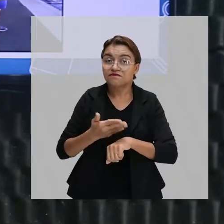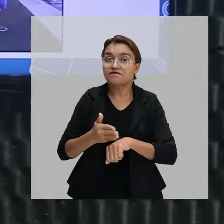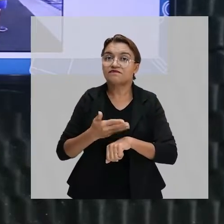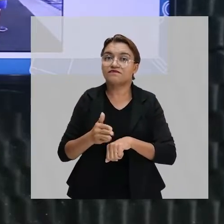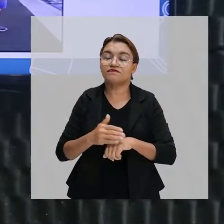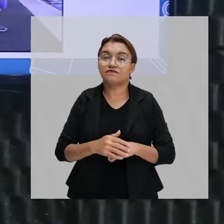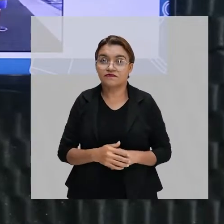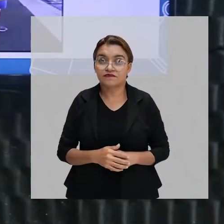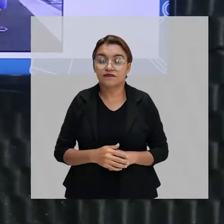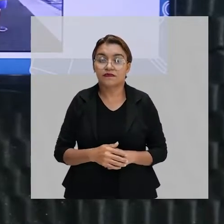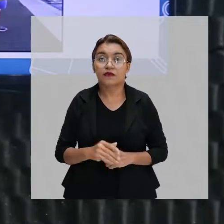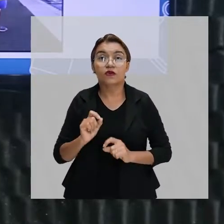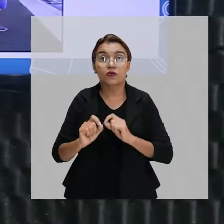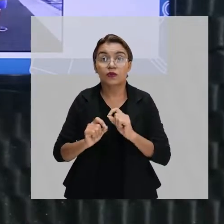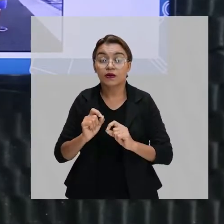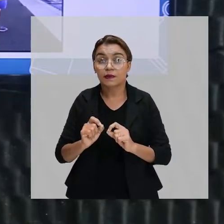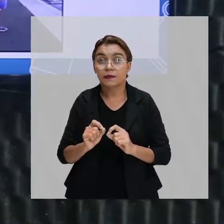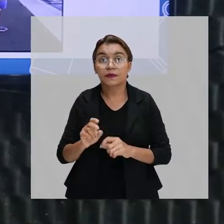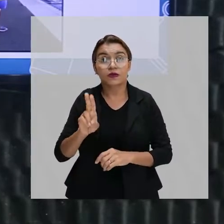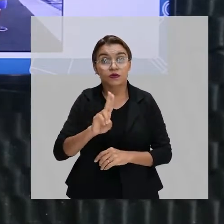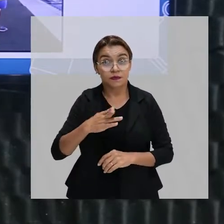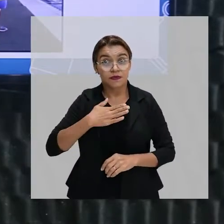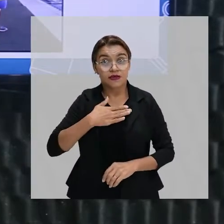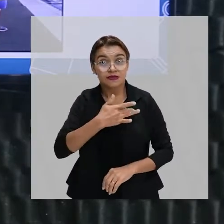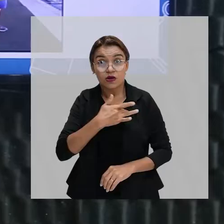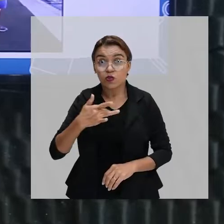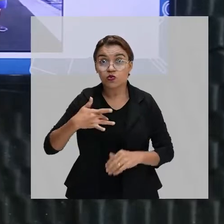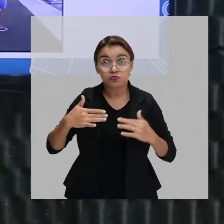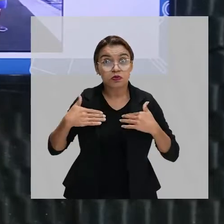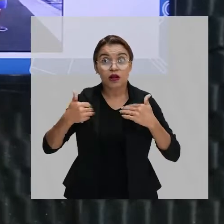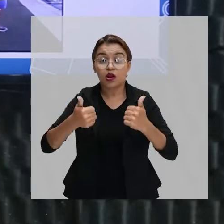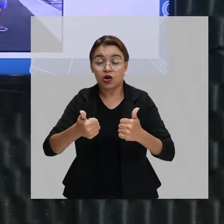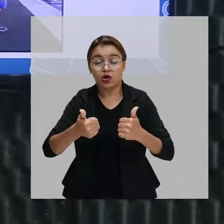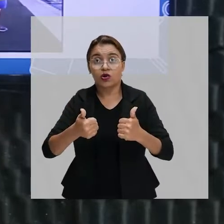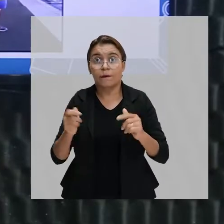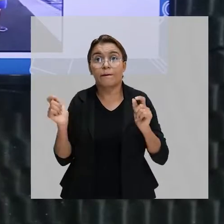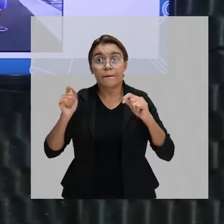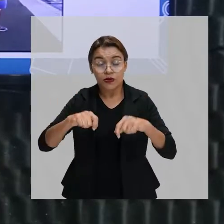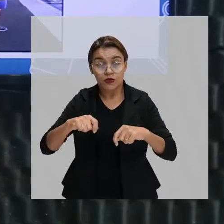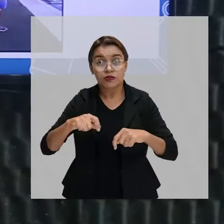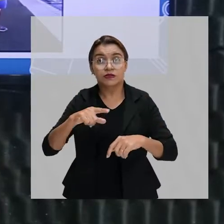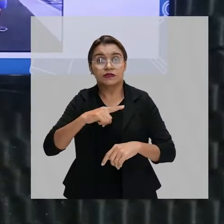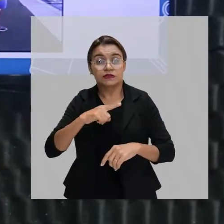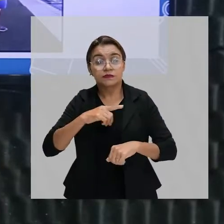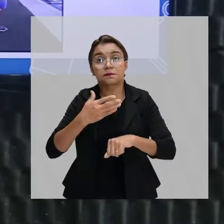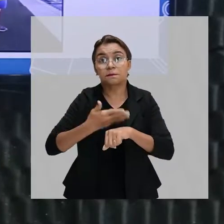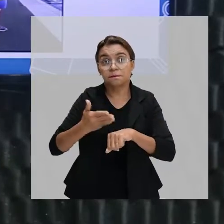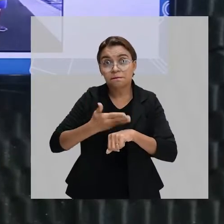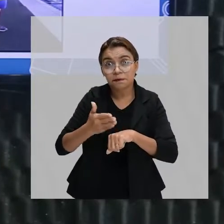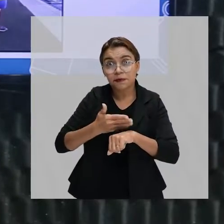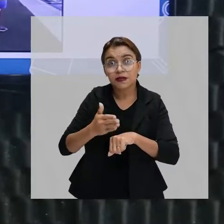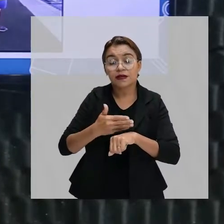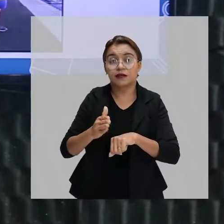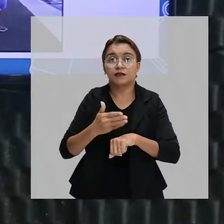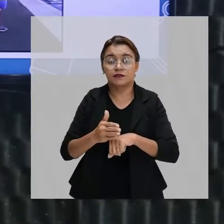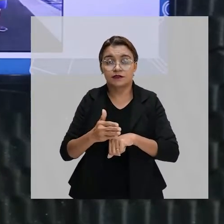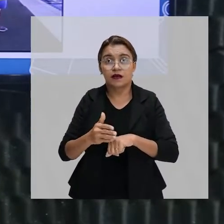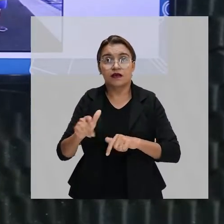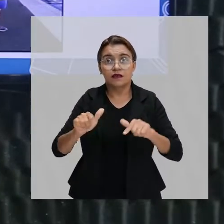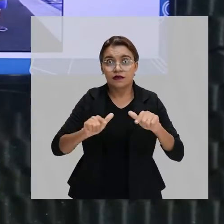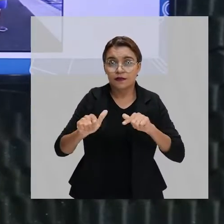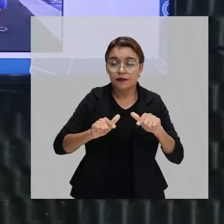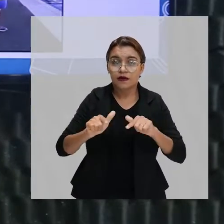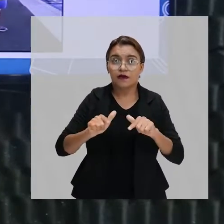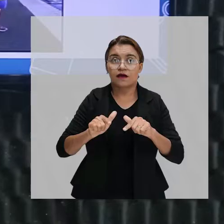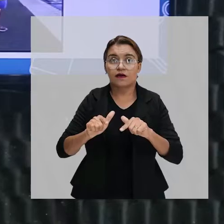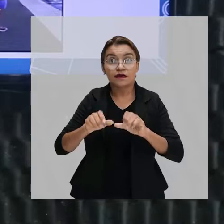exercícios físicos para a manutenção da minha saúde para que eu possa exercer a minha prática laboral quer trabalhar